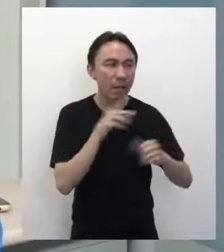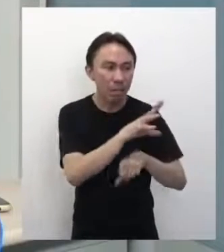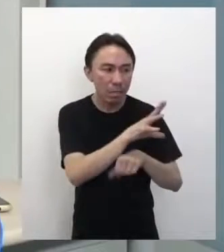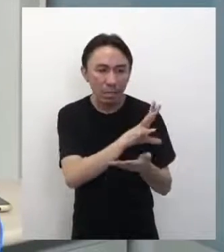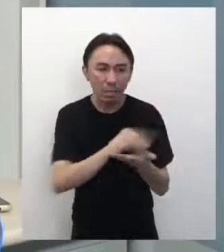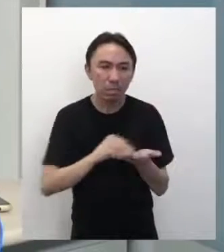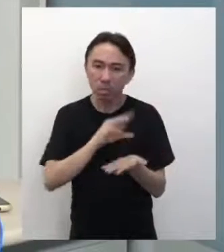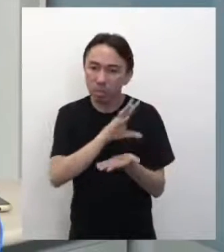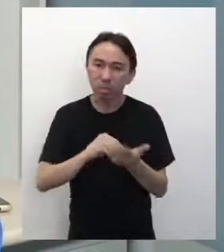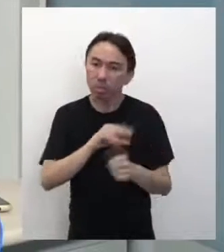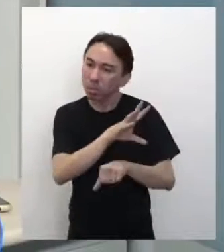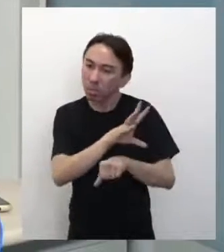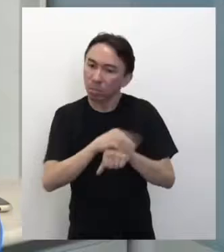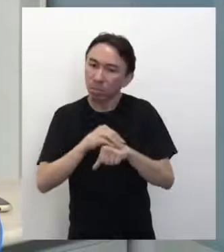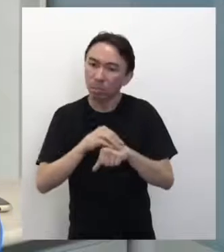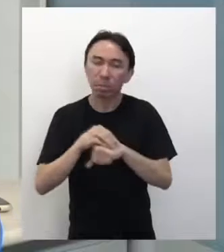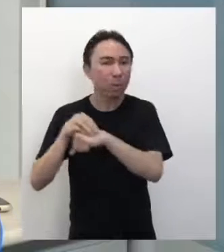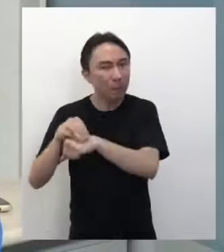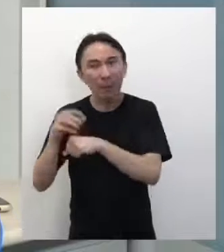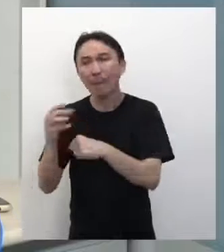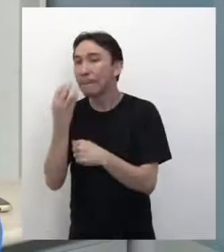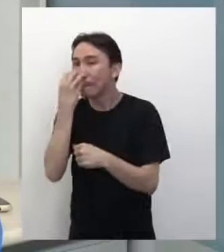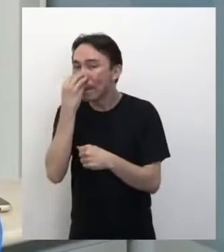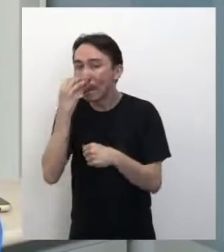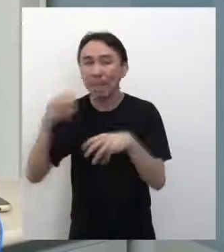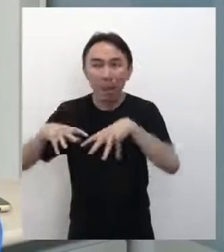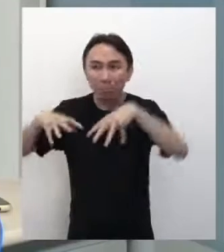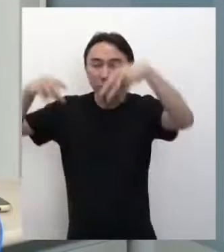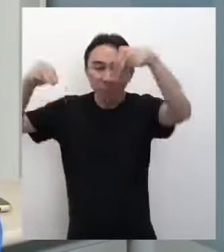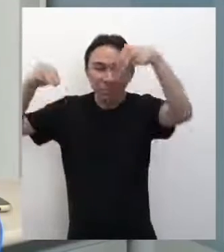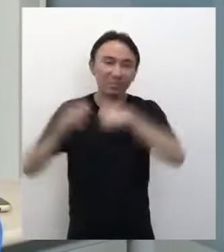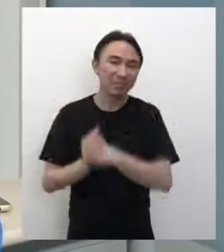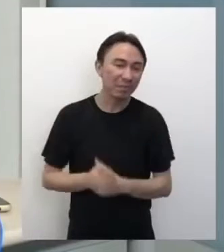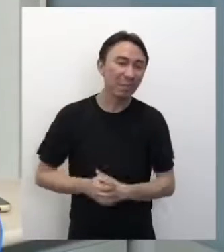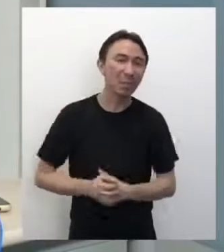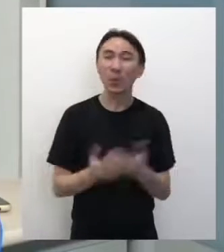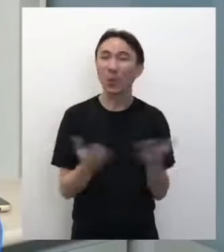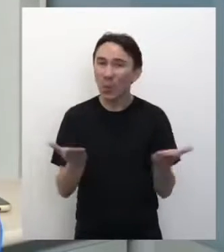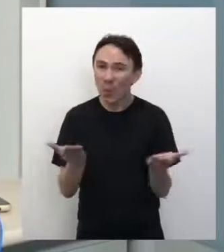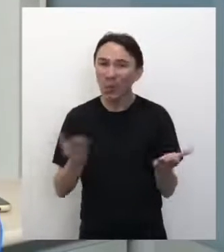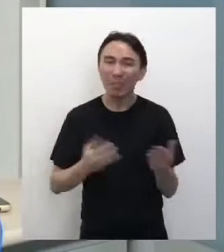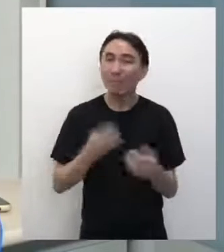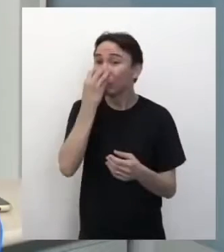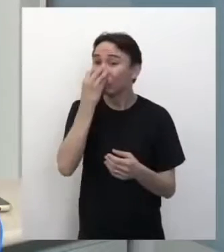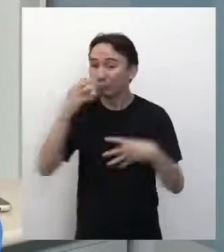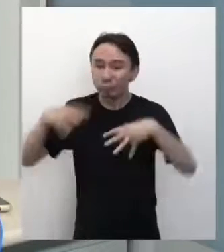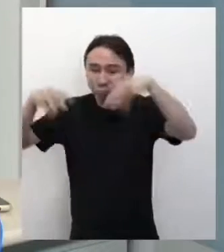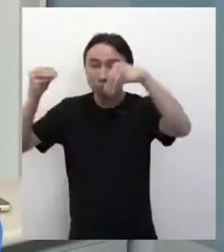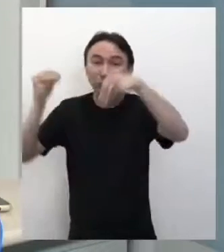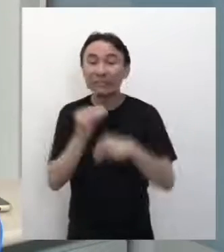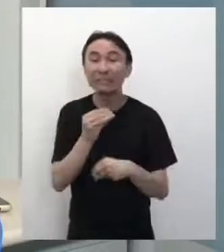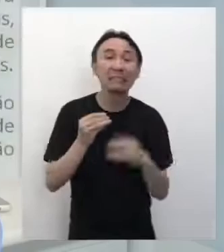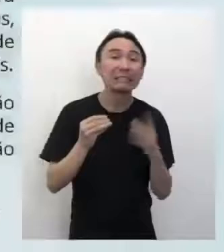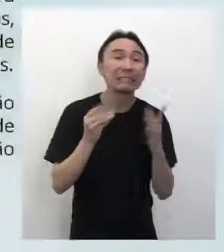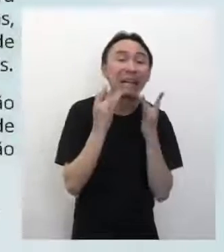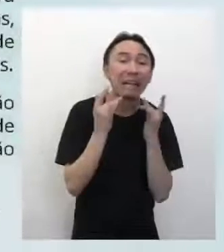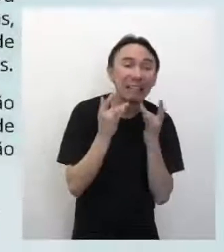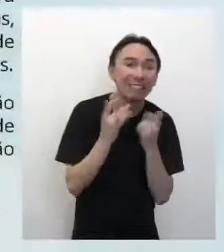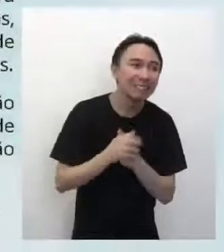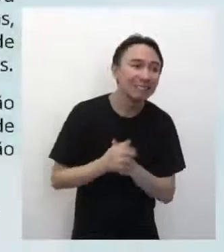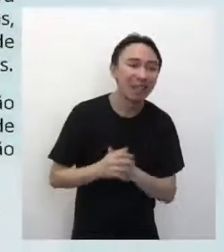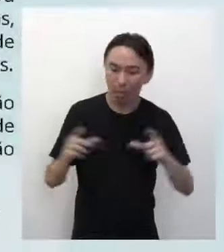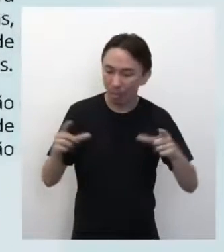assim a criação de circos, circo-teatro, que hoje já quase está inexistente, né? Essa modalidade circense